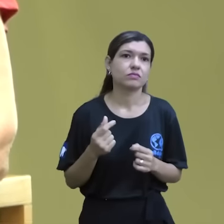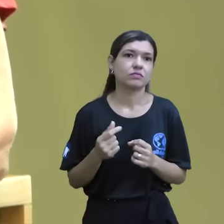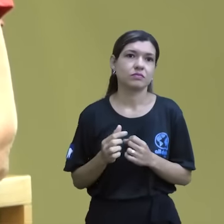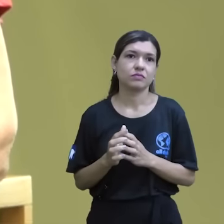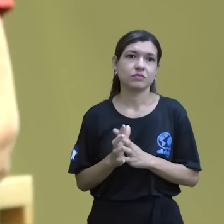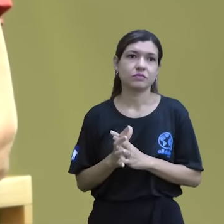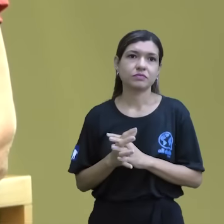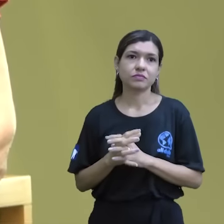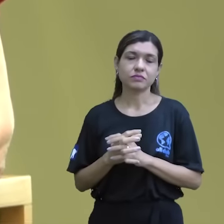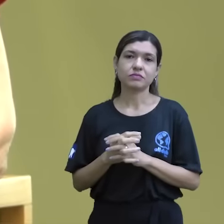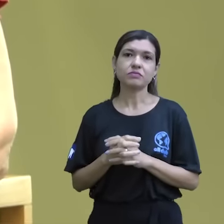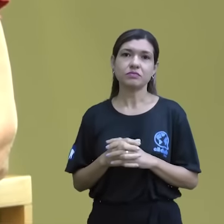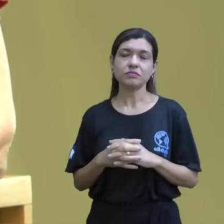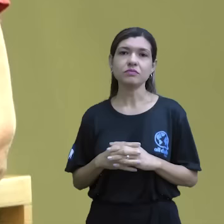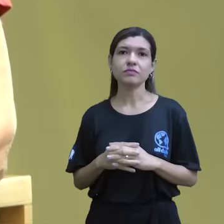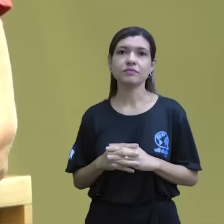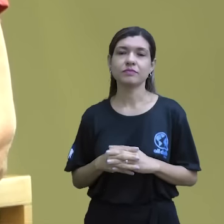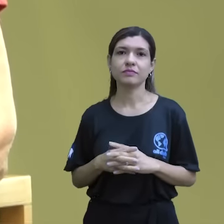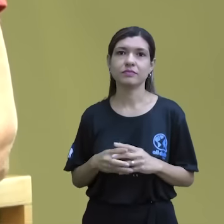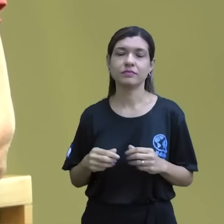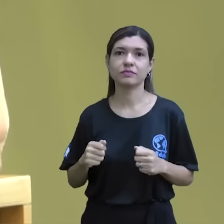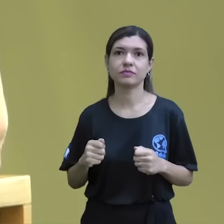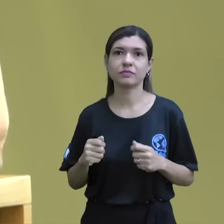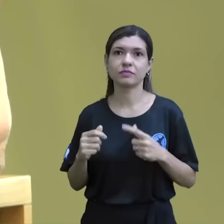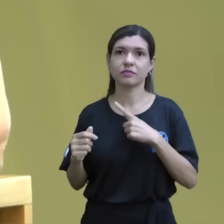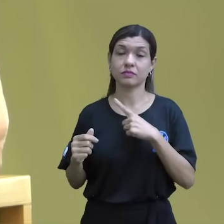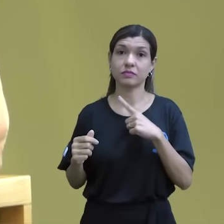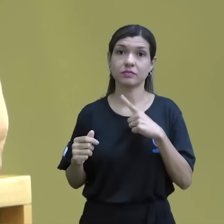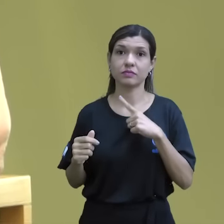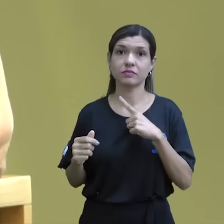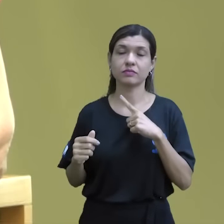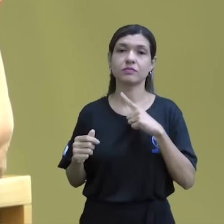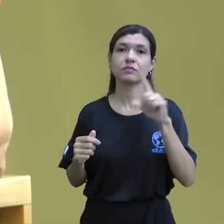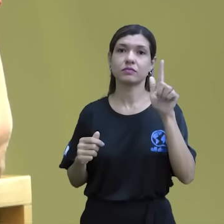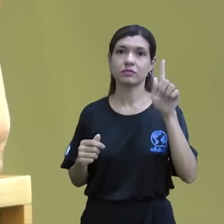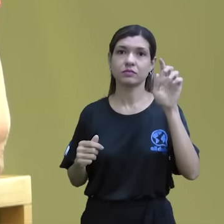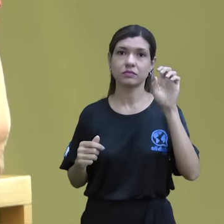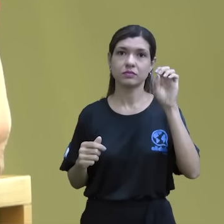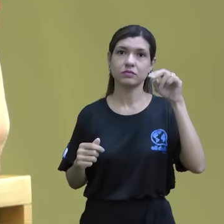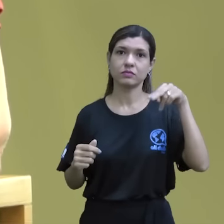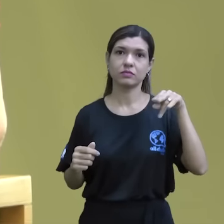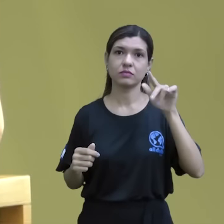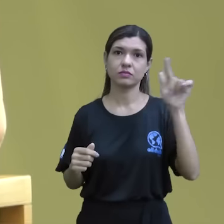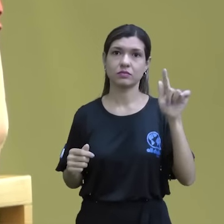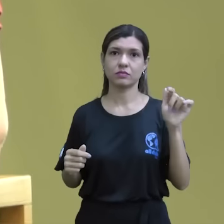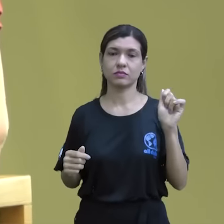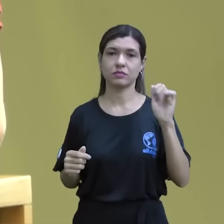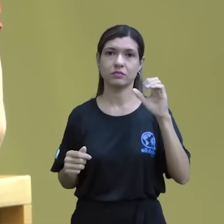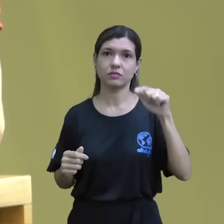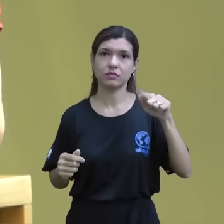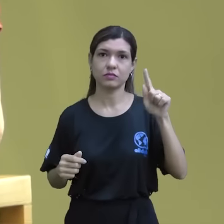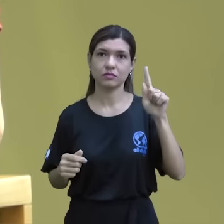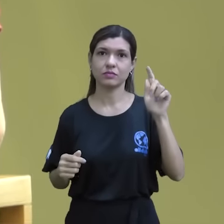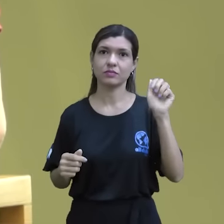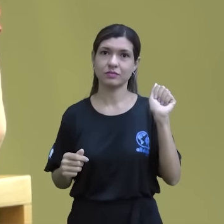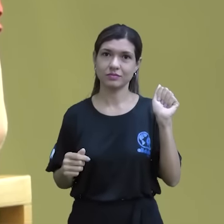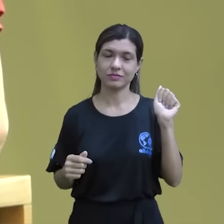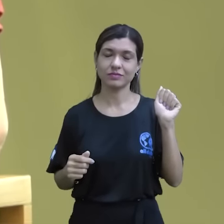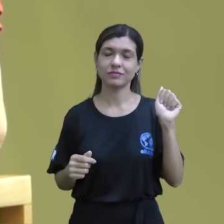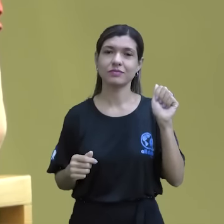ele olha o Rio de Janeiro de Santa Teresa e descreve todo o Rio, mas que está também nos